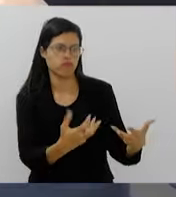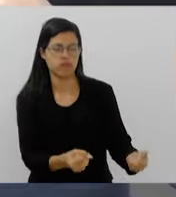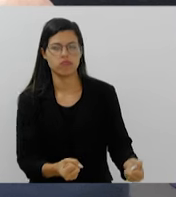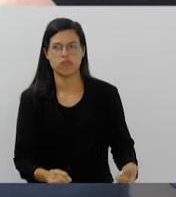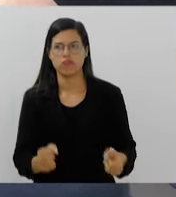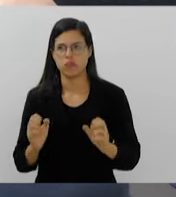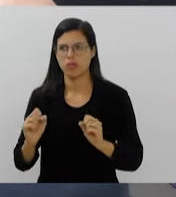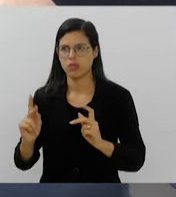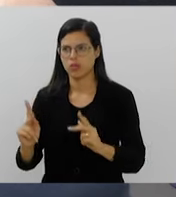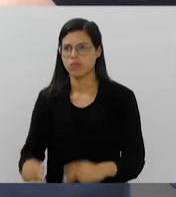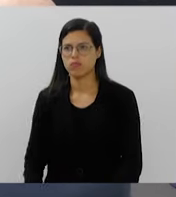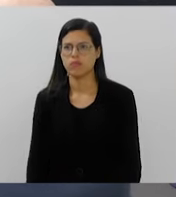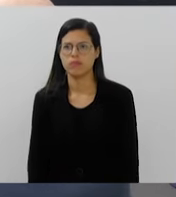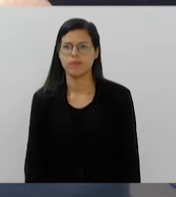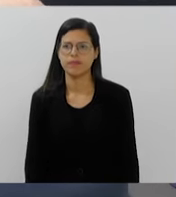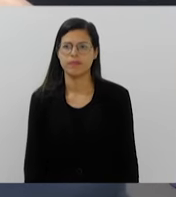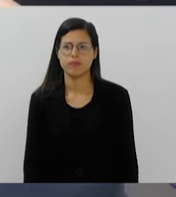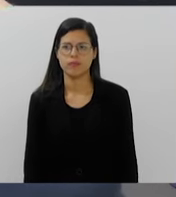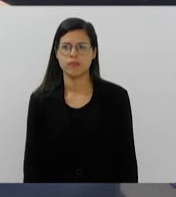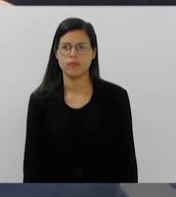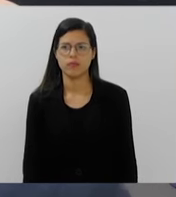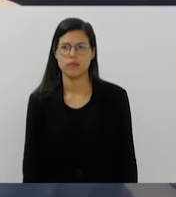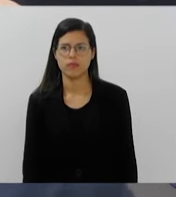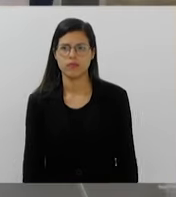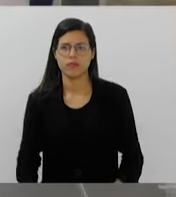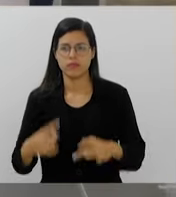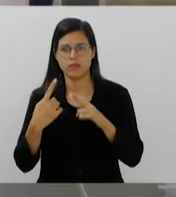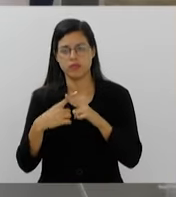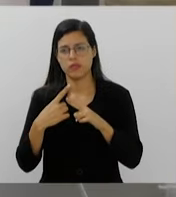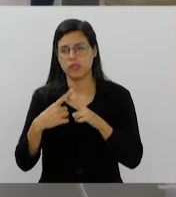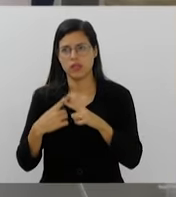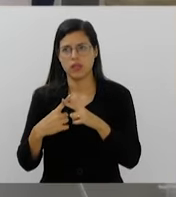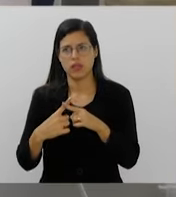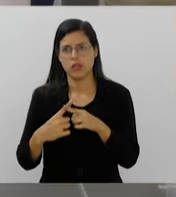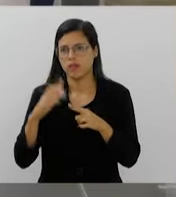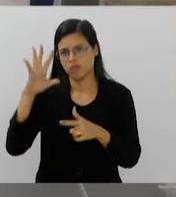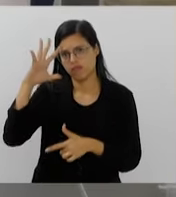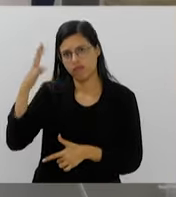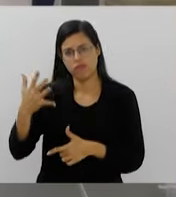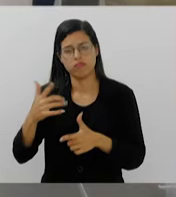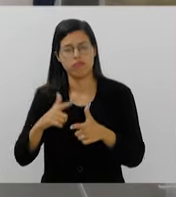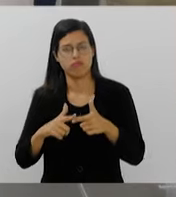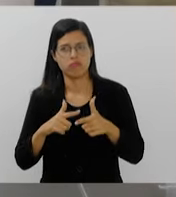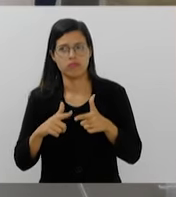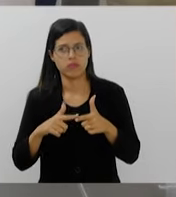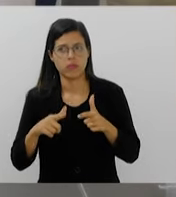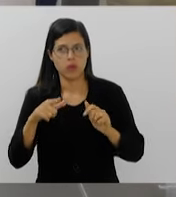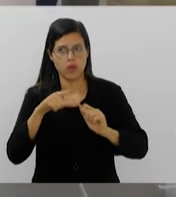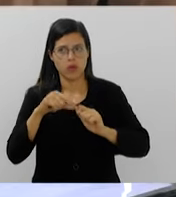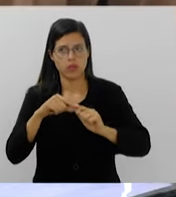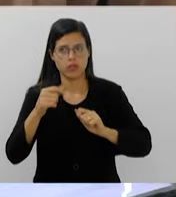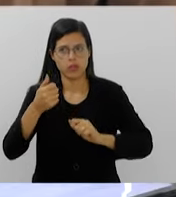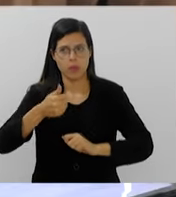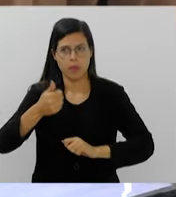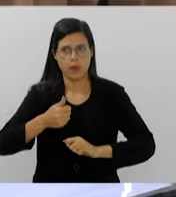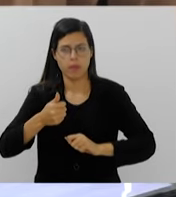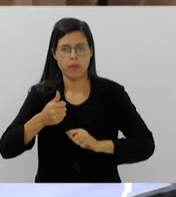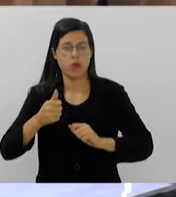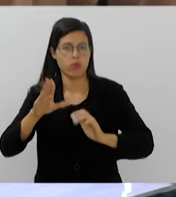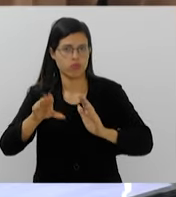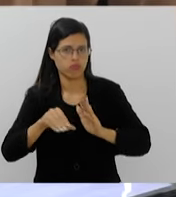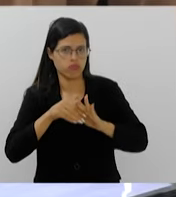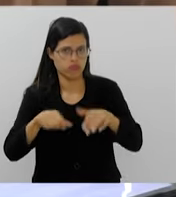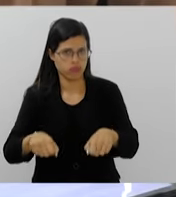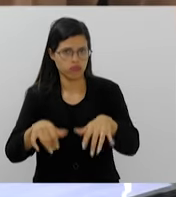Ok, para mim. Porque aí fica superado No artigo 1º a gente emenda em plenário. Não era